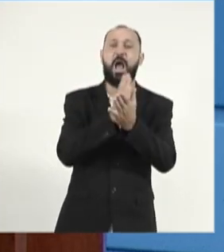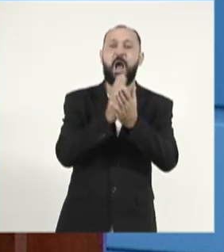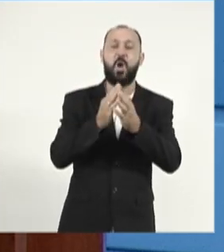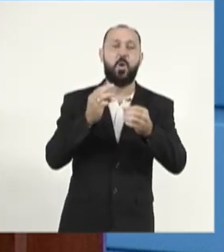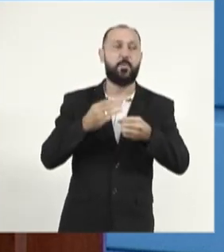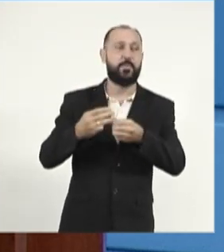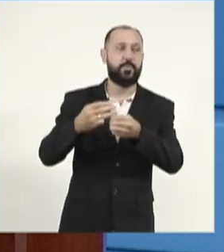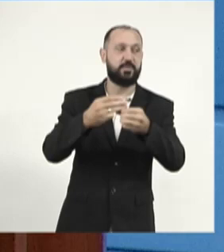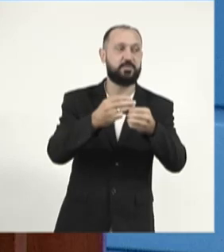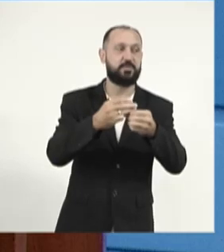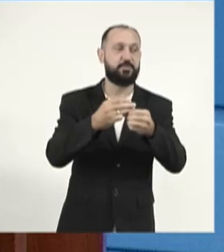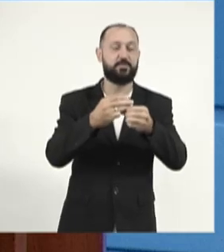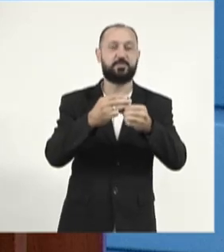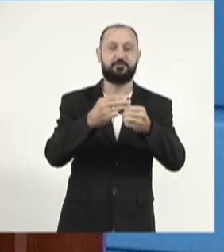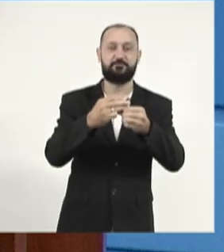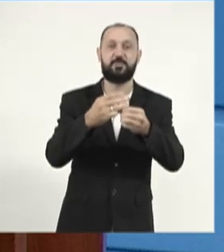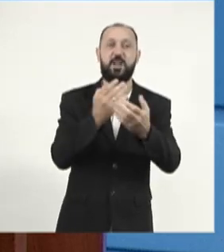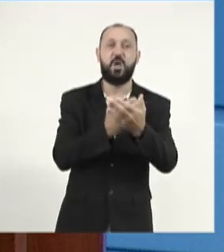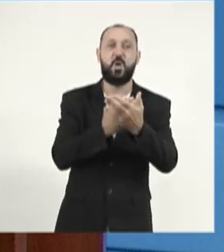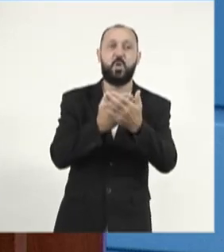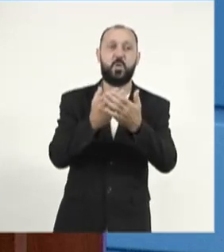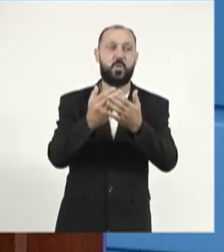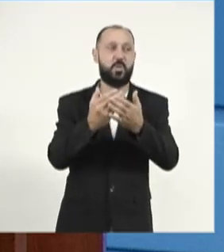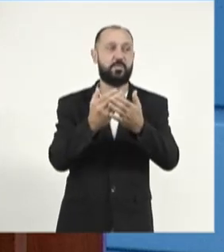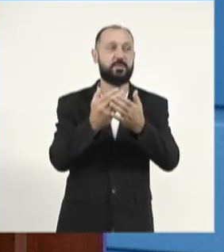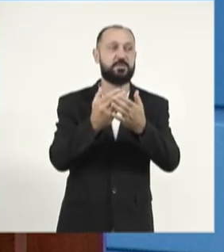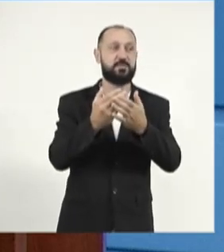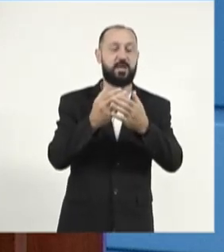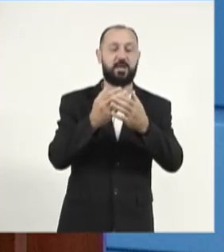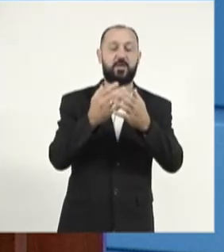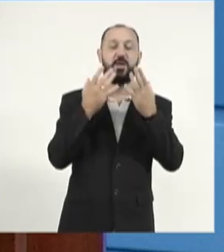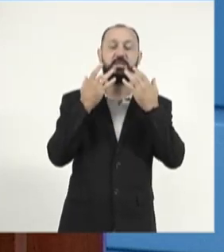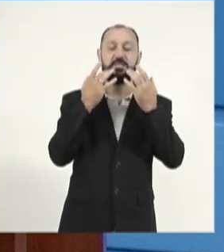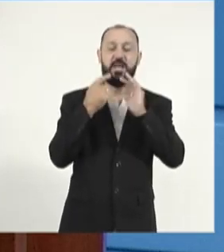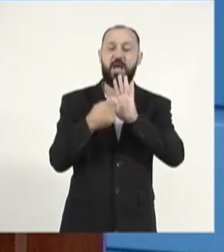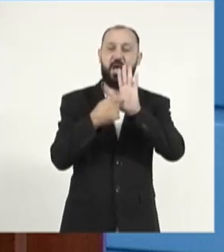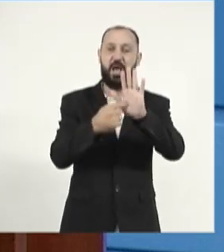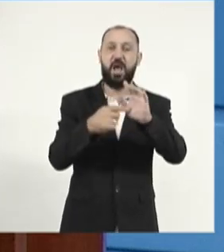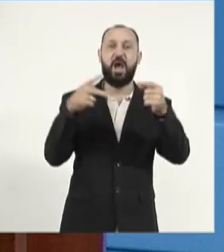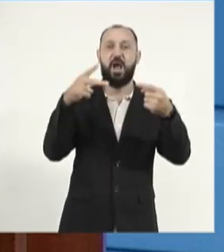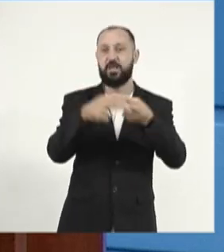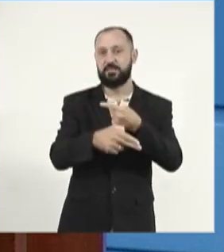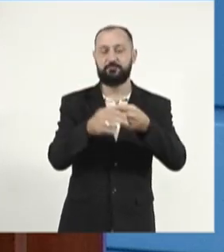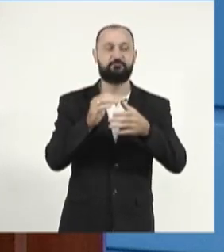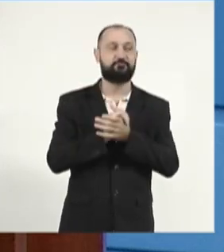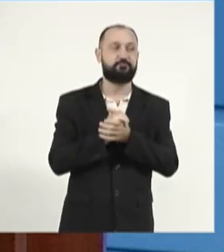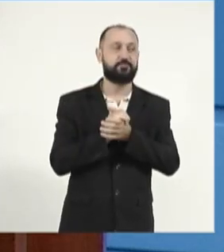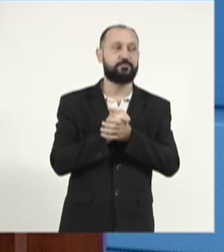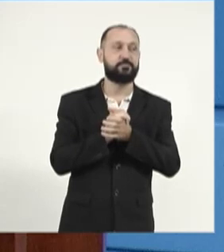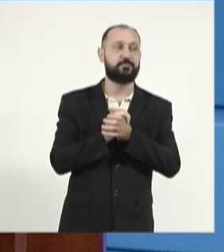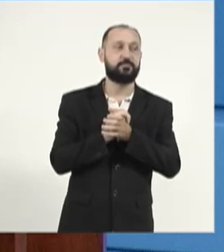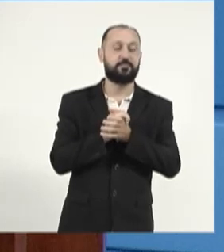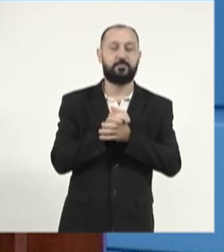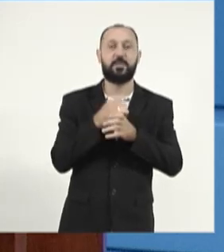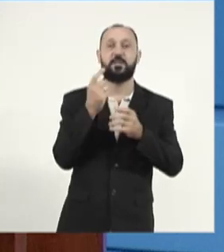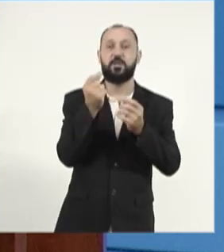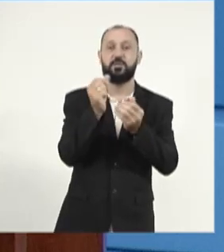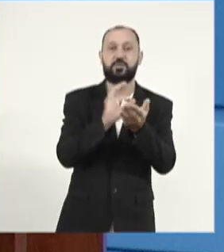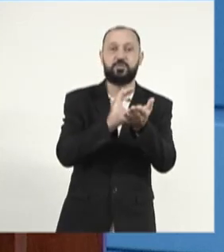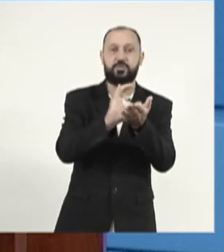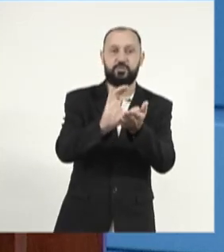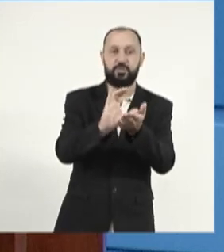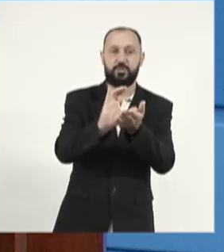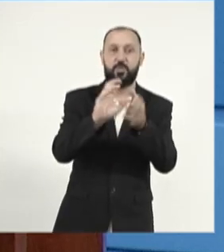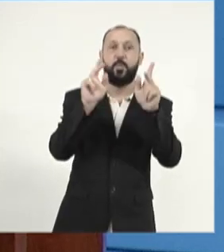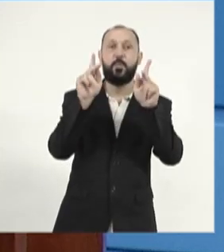municípios, e esses municípios começaram a cancelar a peça. É importante lembrar que essa peça tem financiamento